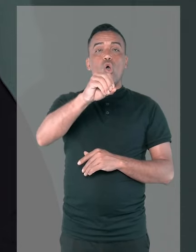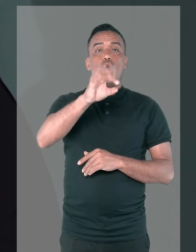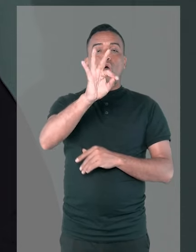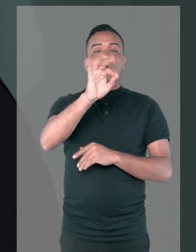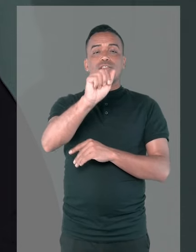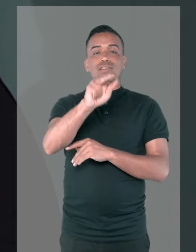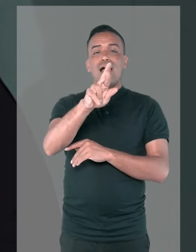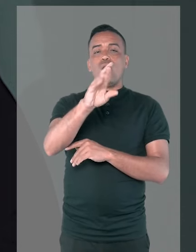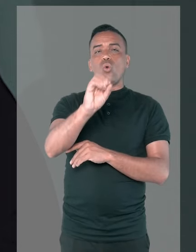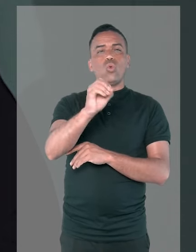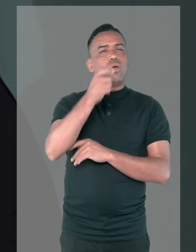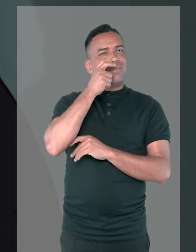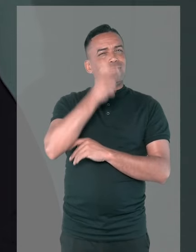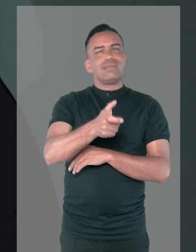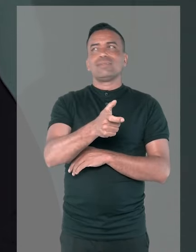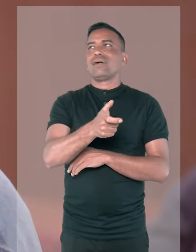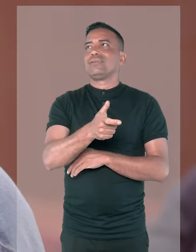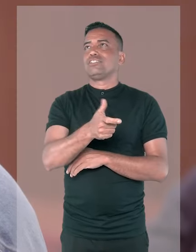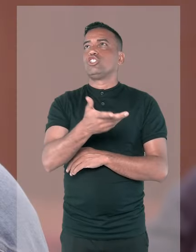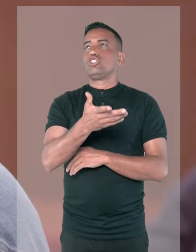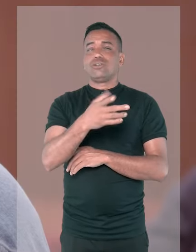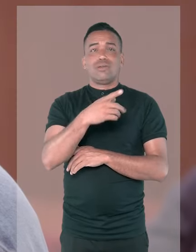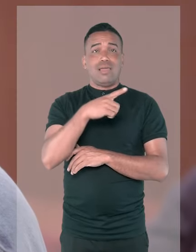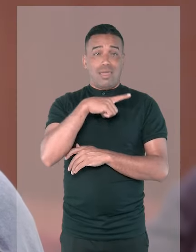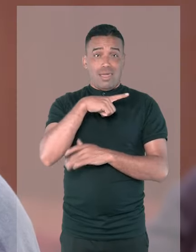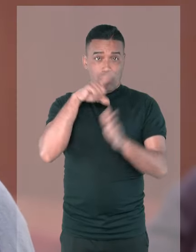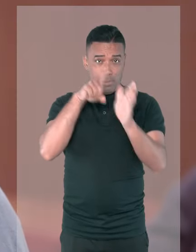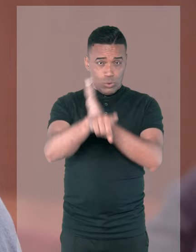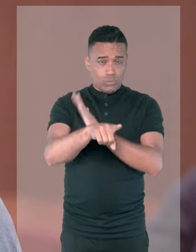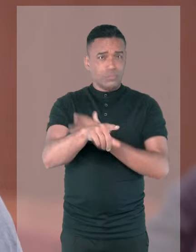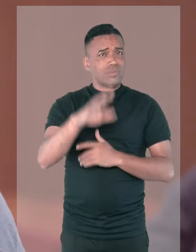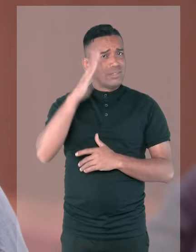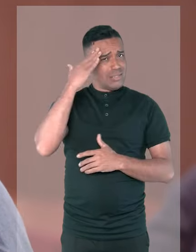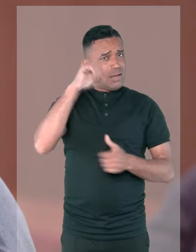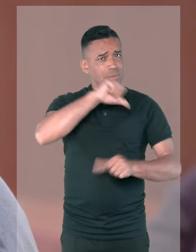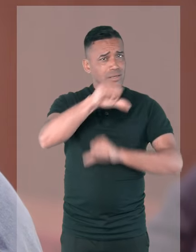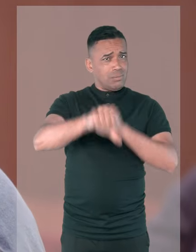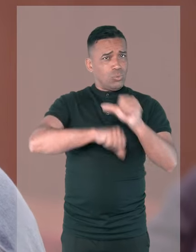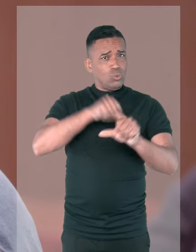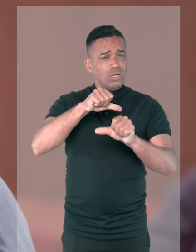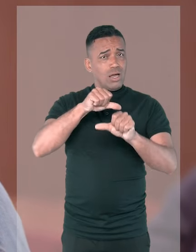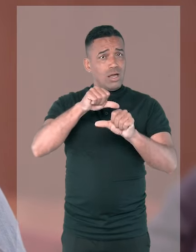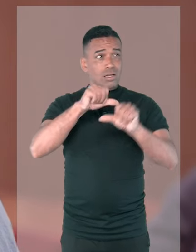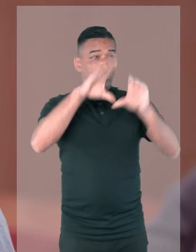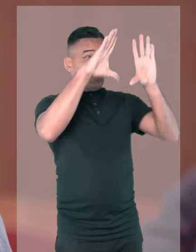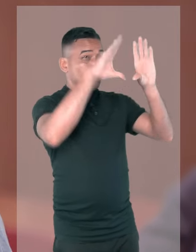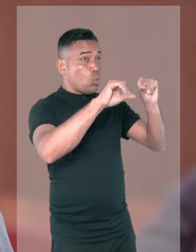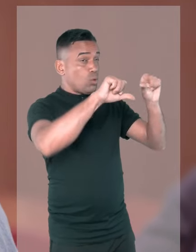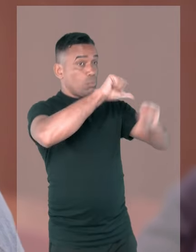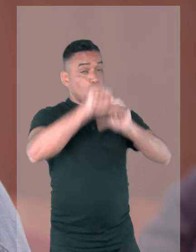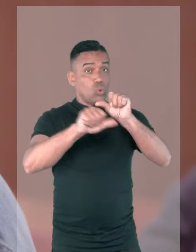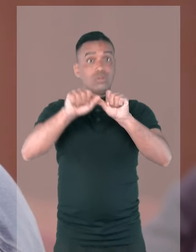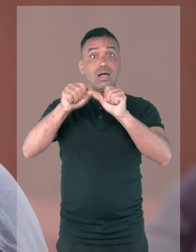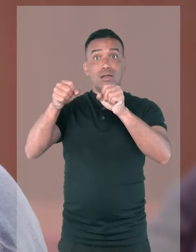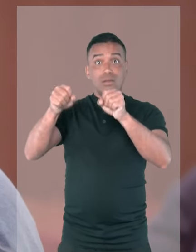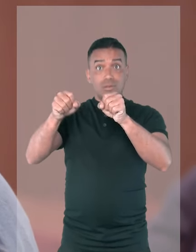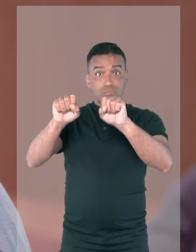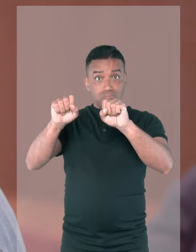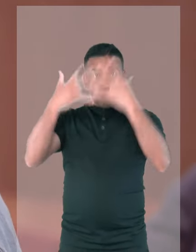que eu acho muito interessante, que é uma pergunta: você sabe o que transforma a noite em luz? E o personagem